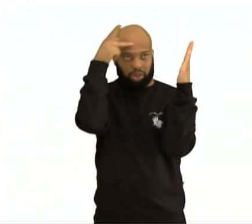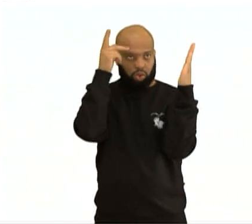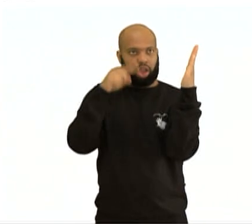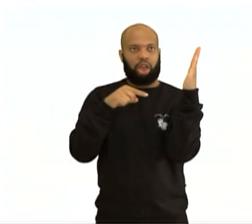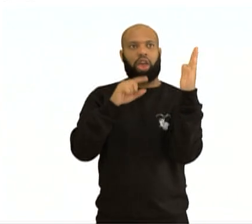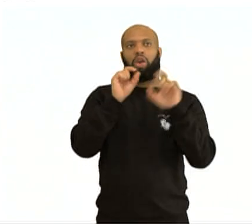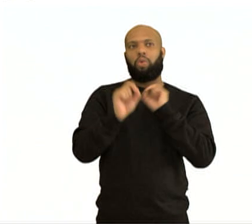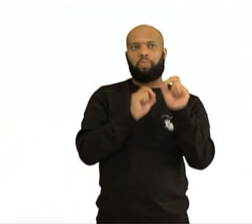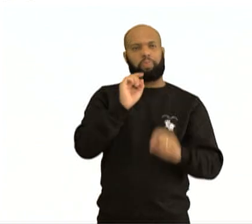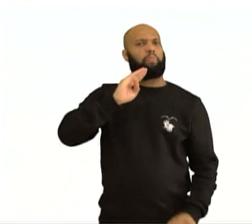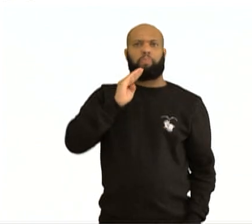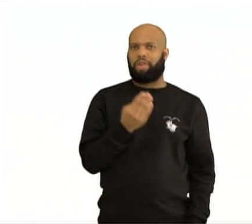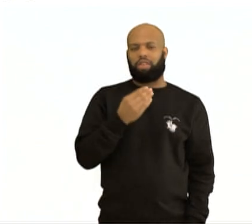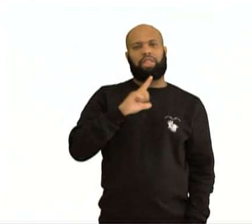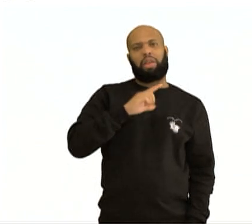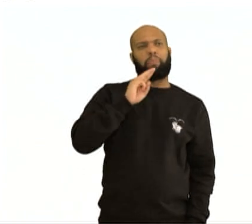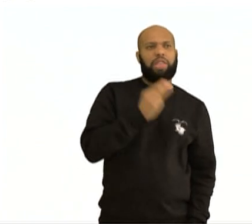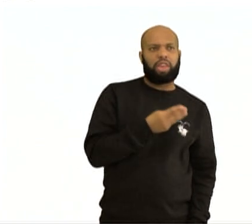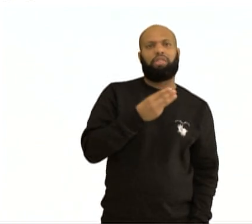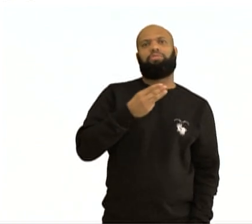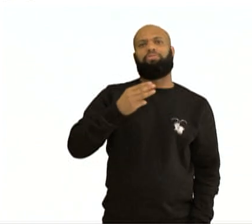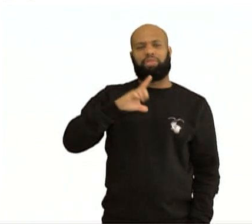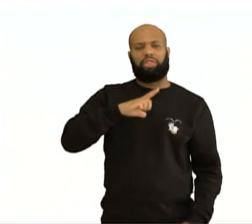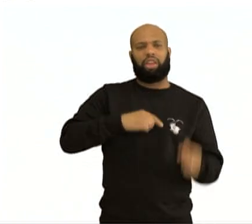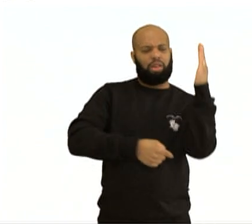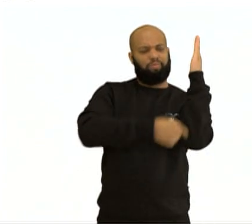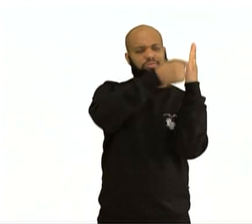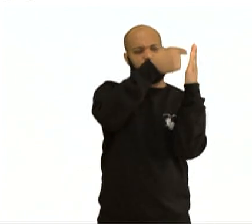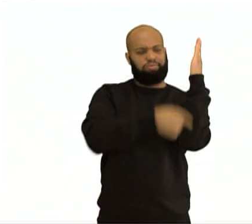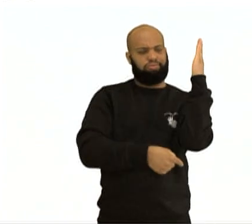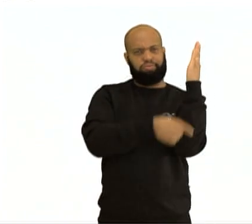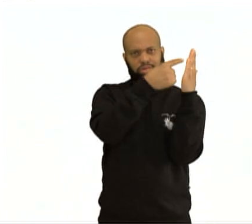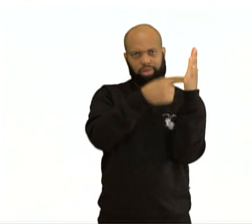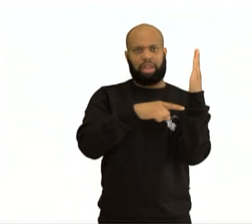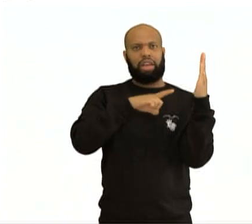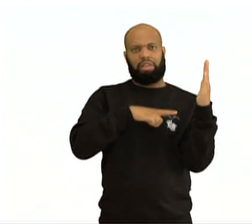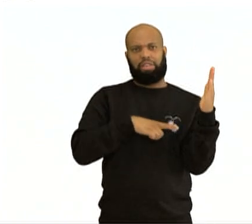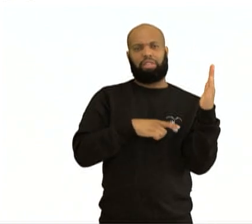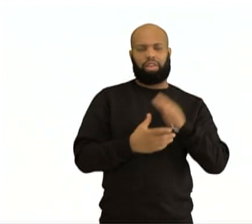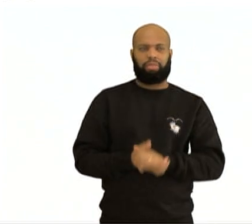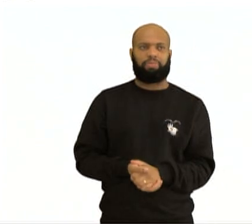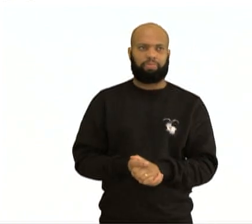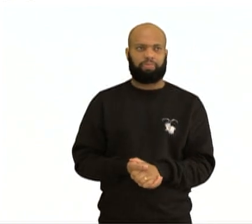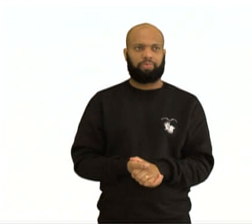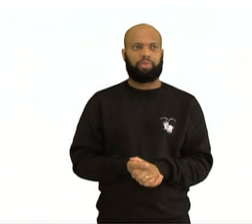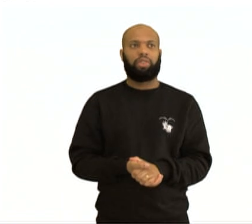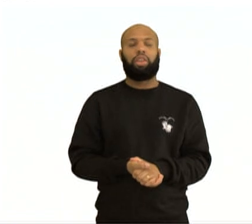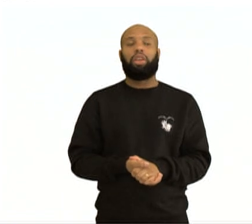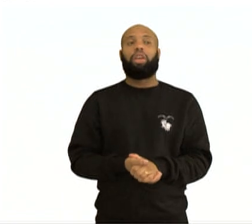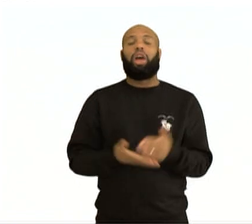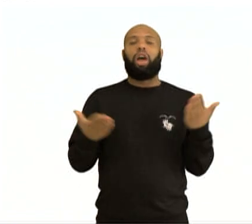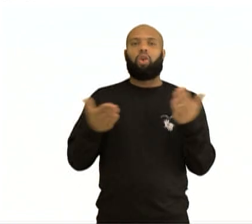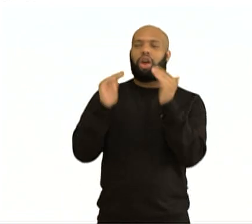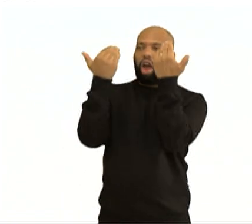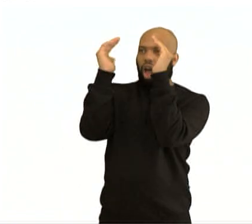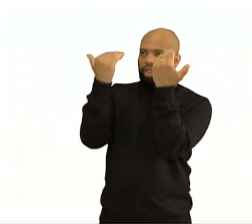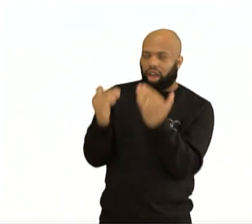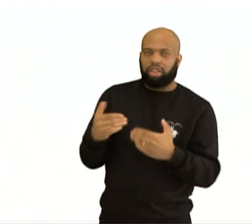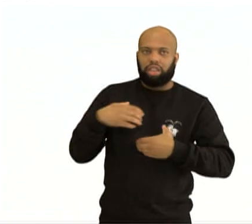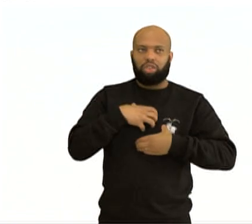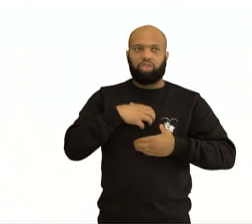né? Então, nós temos lá 1 bilhão, 2 bilhão, 3 bilhão, 4 bilhões e 5 bilhões, né? Então, analisando essa